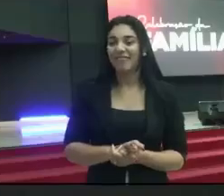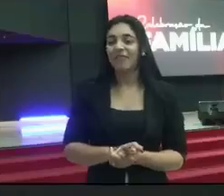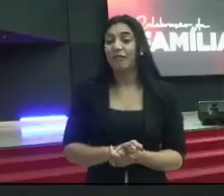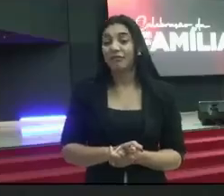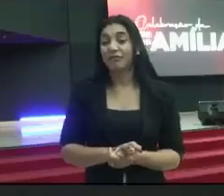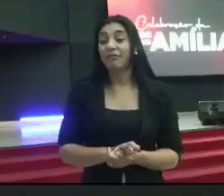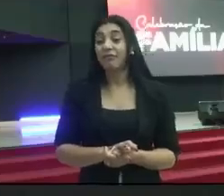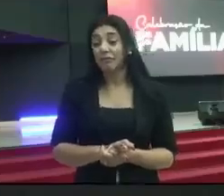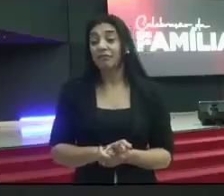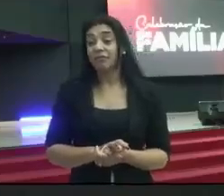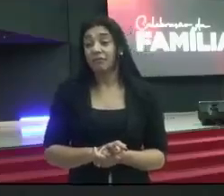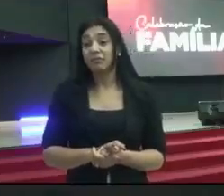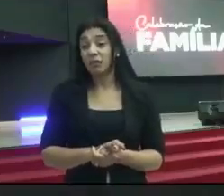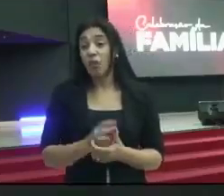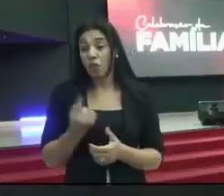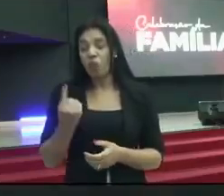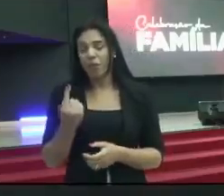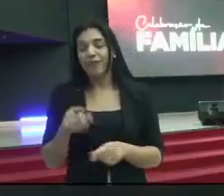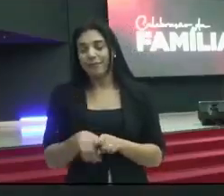Alguém se lembra do nome deles?